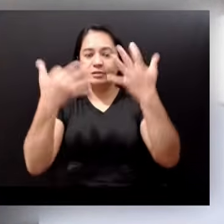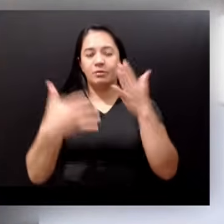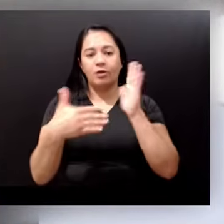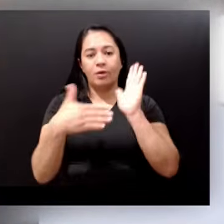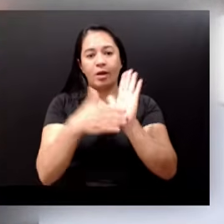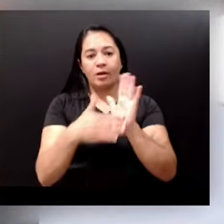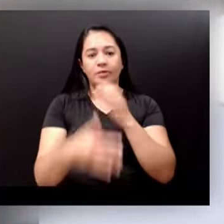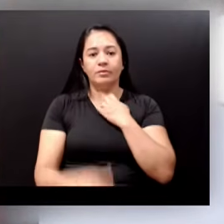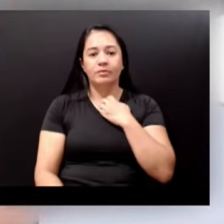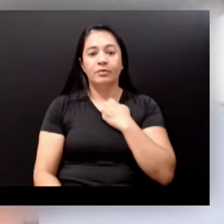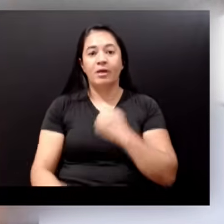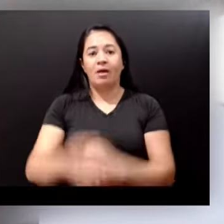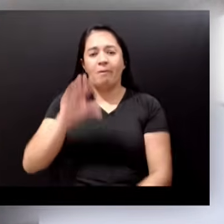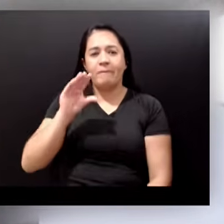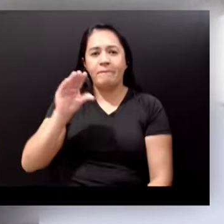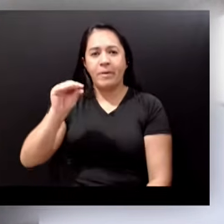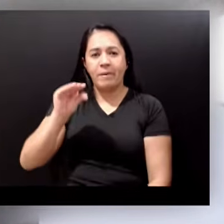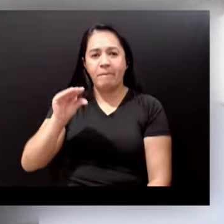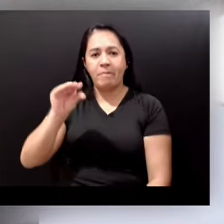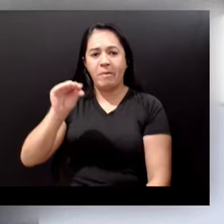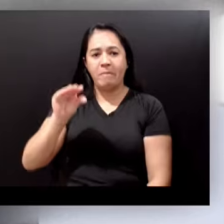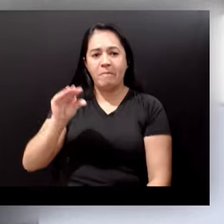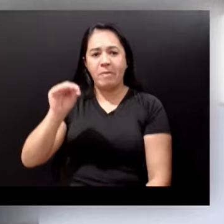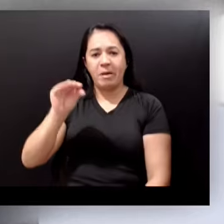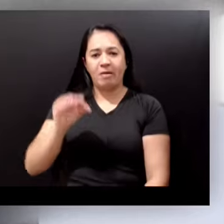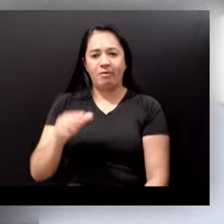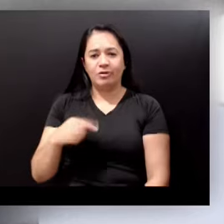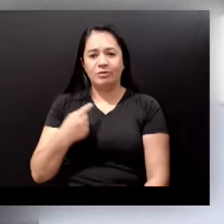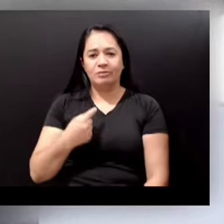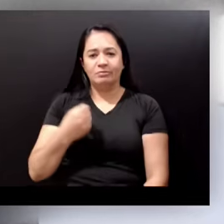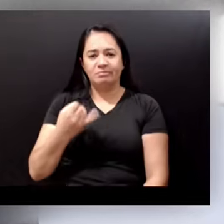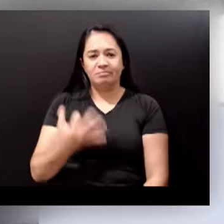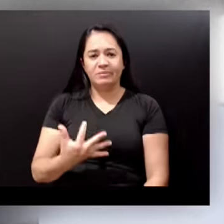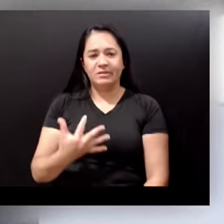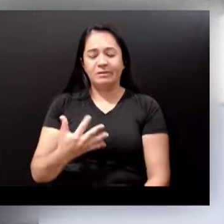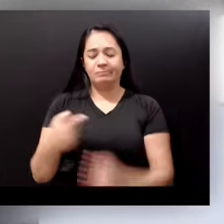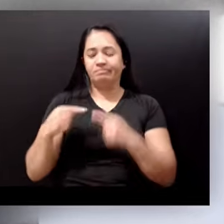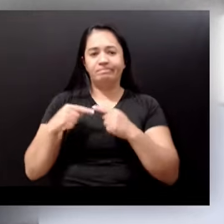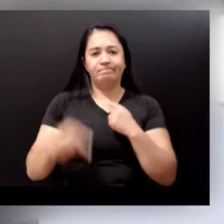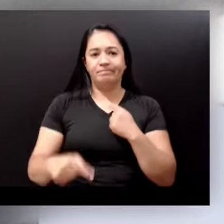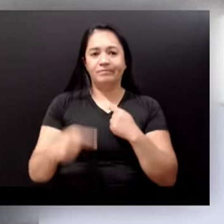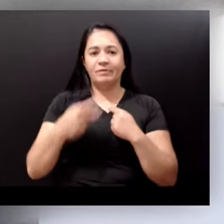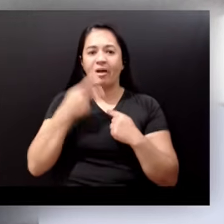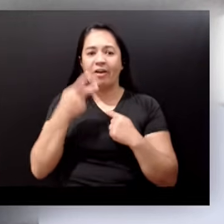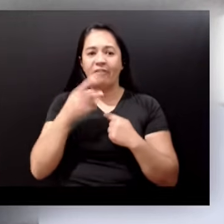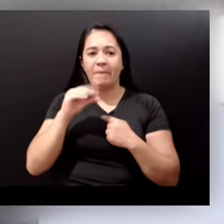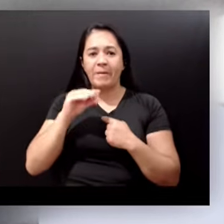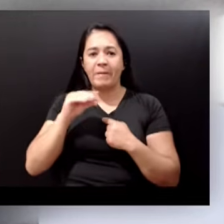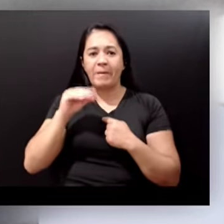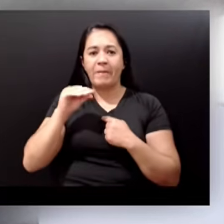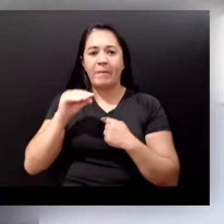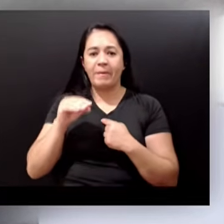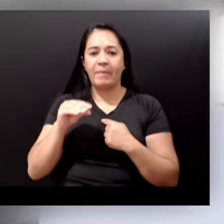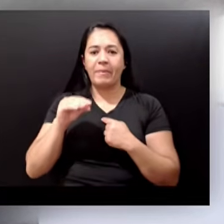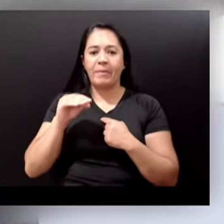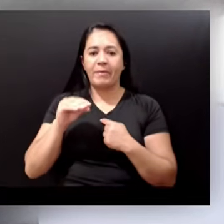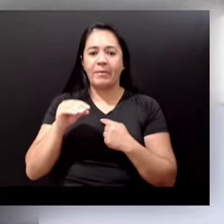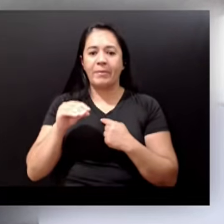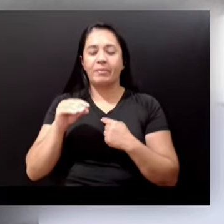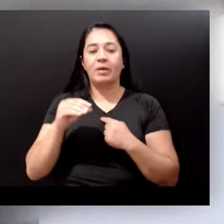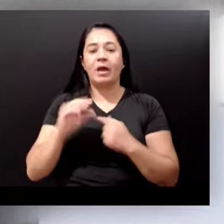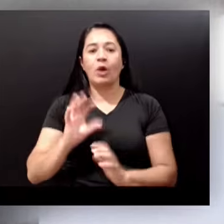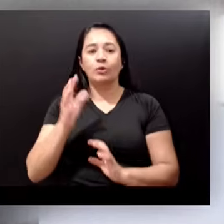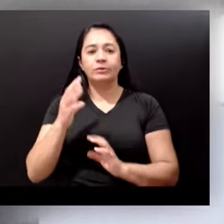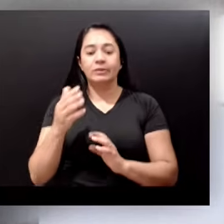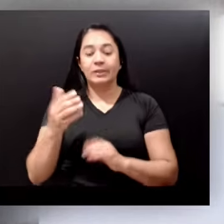comumente conhecida, né, como a gente fala, que é uma disfluência na fala, é um distúrbio, ela acontece muitas vezes nas crianças,